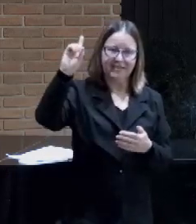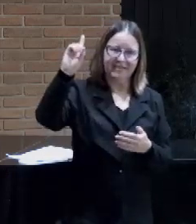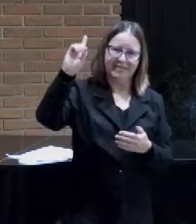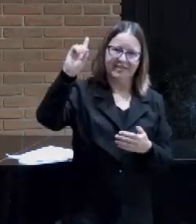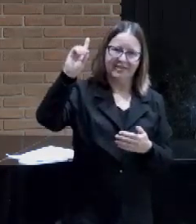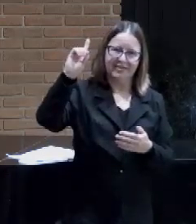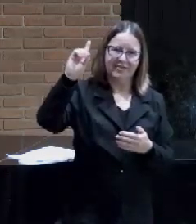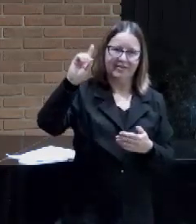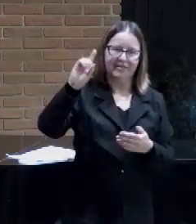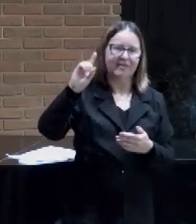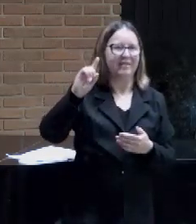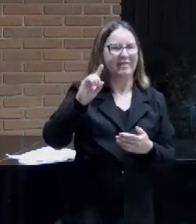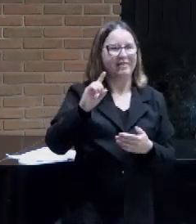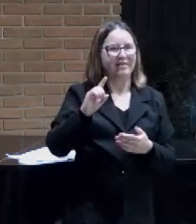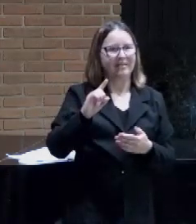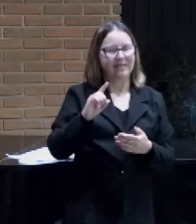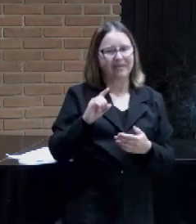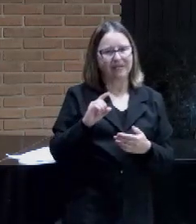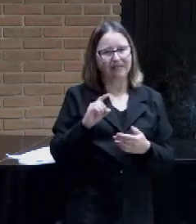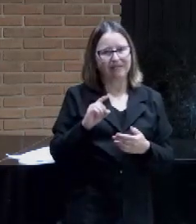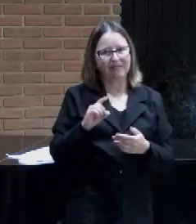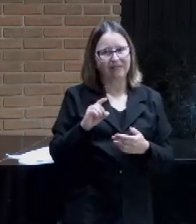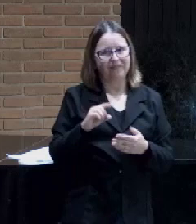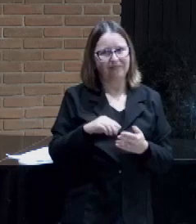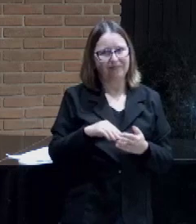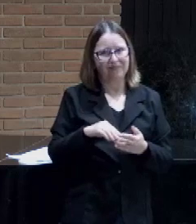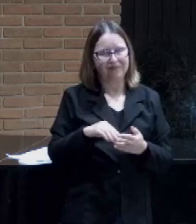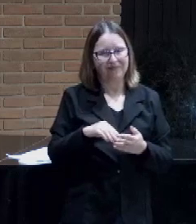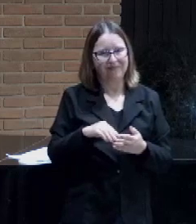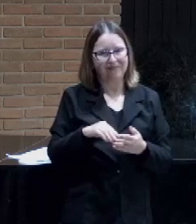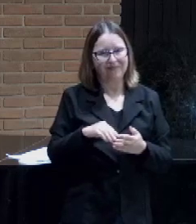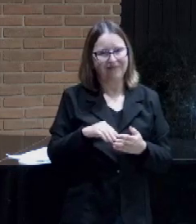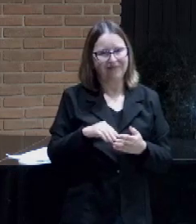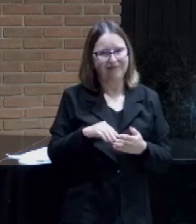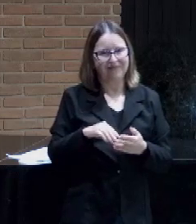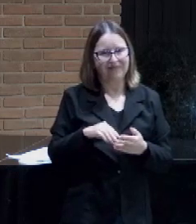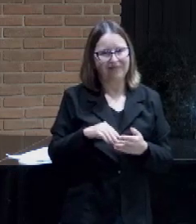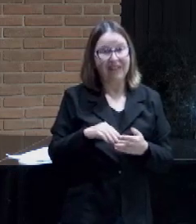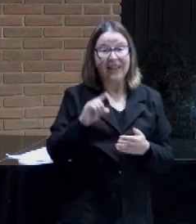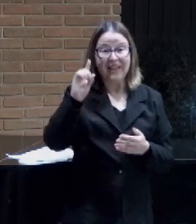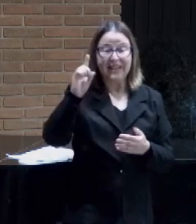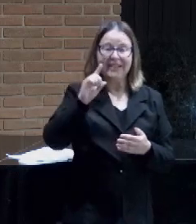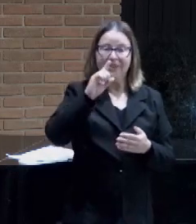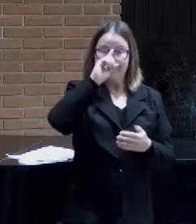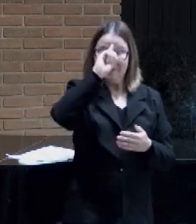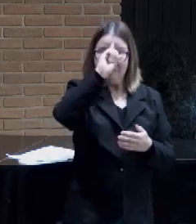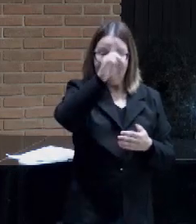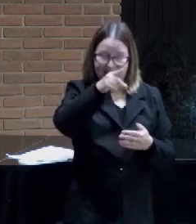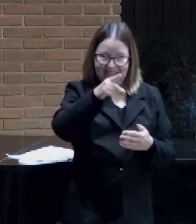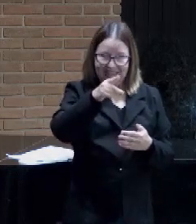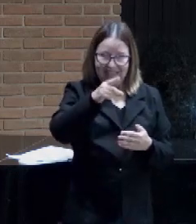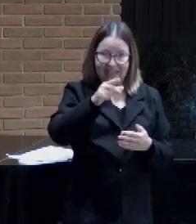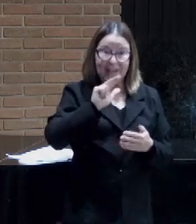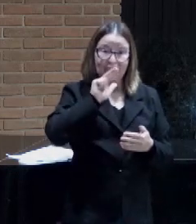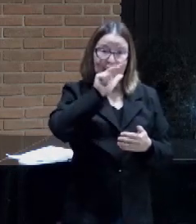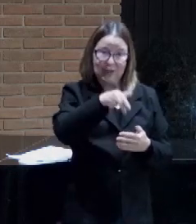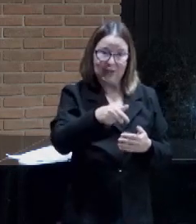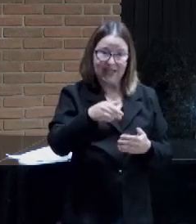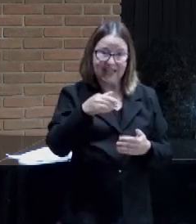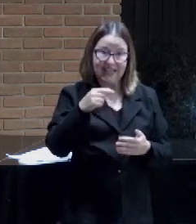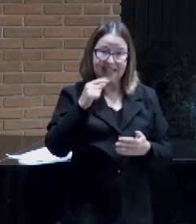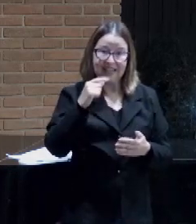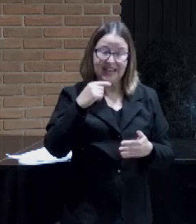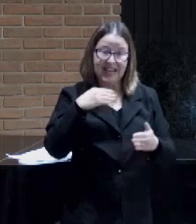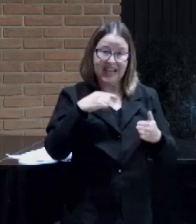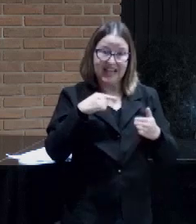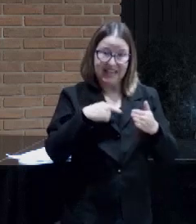Jonas. No verso 2 fala que Deus ordena a Jonas que ele vá até Nínive. E quando ele desobedece, Deus